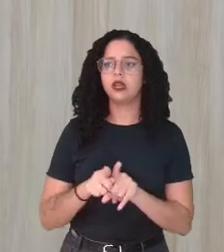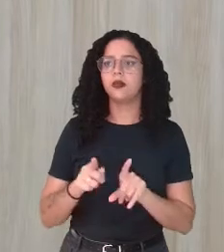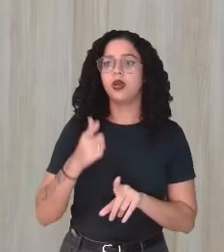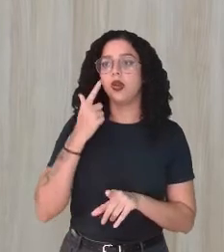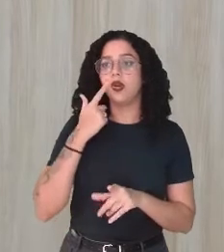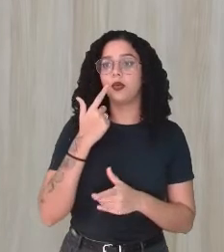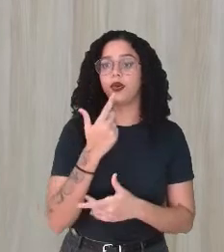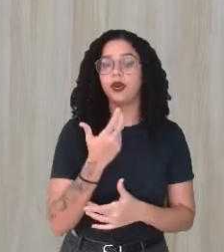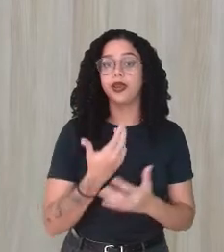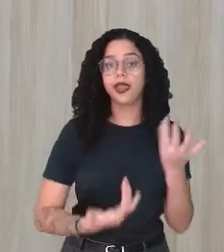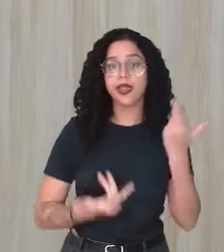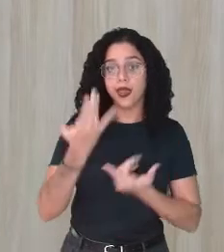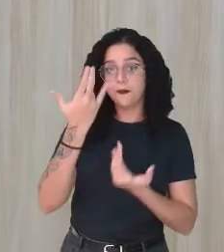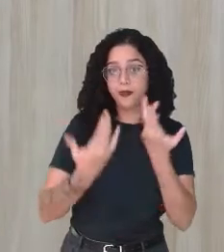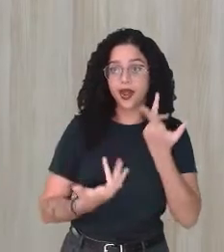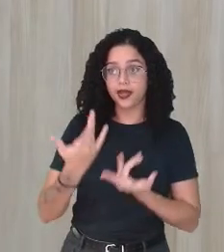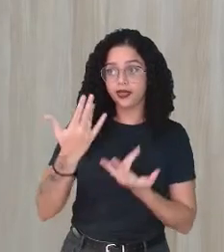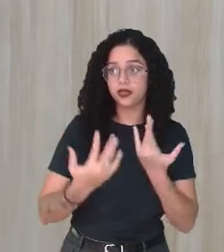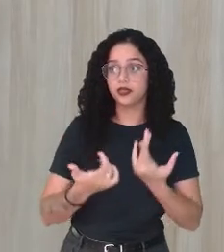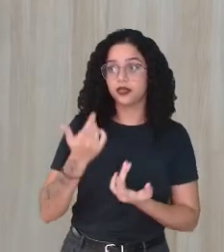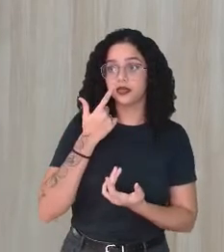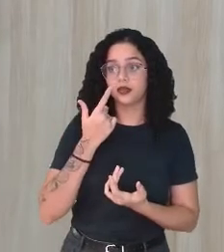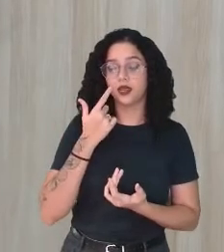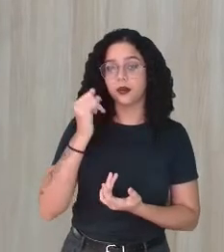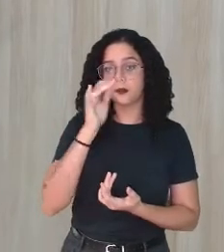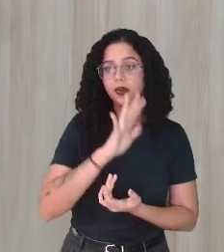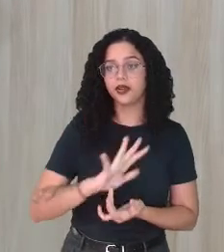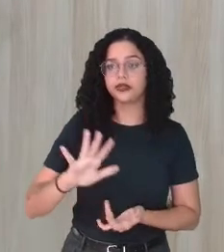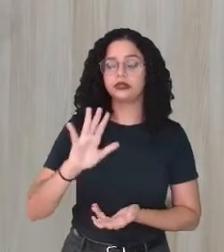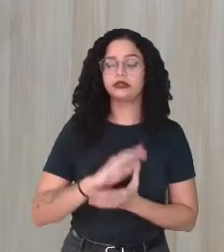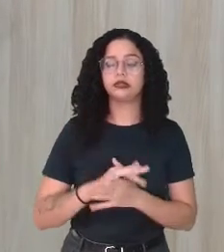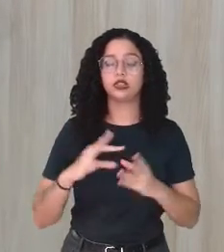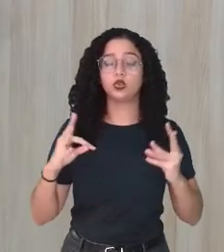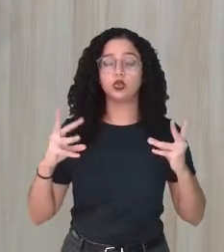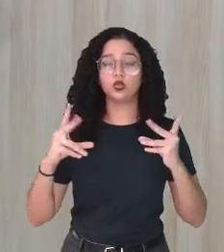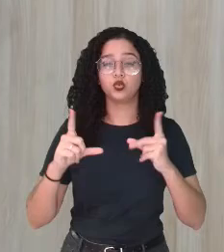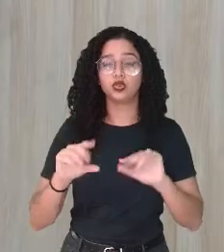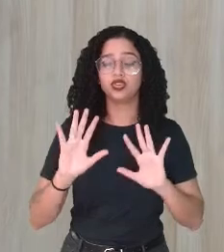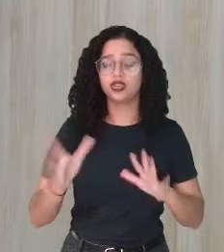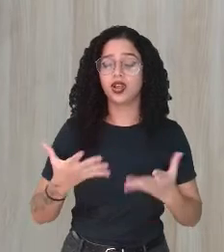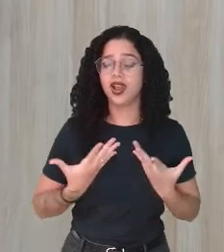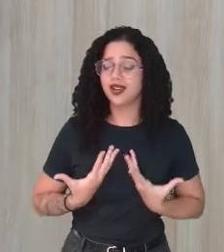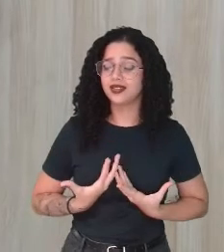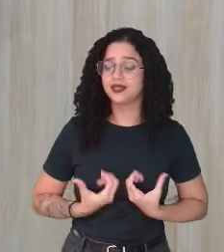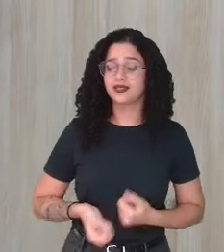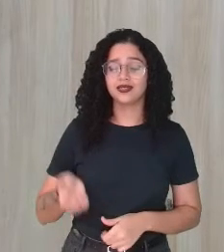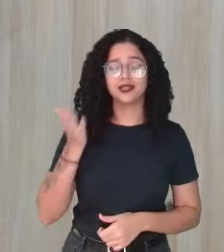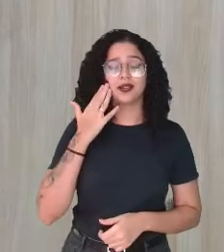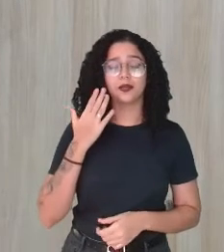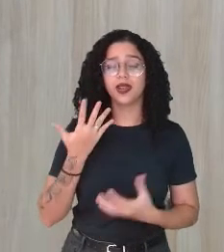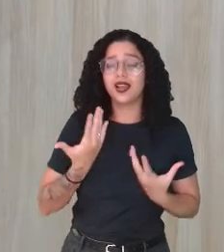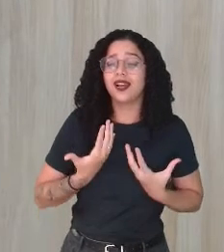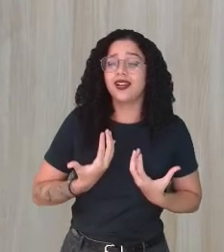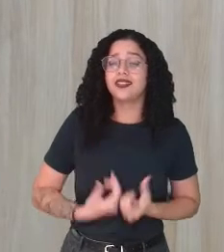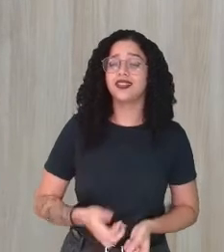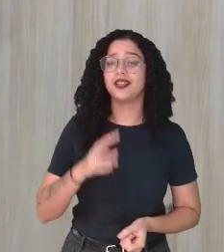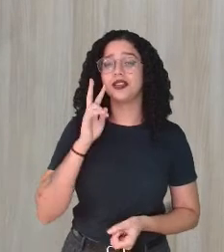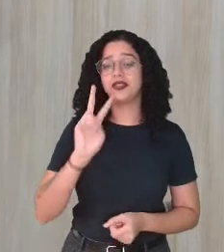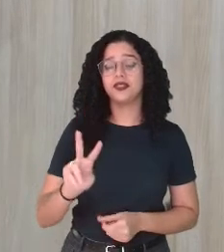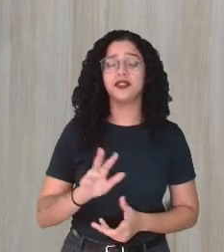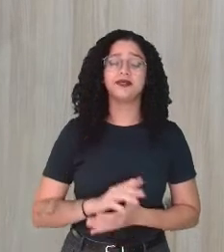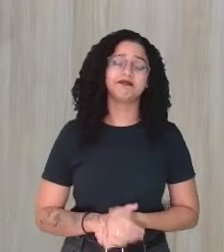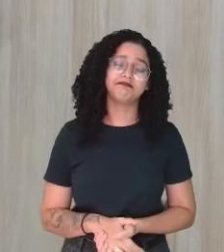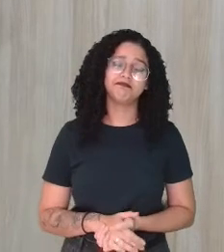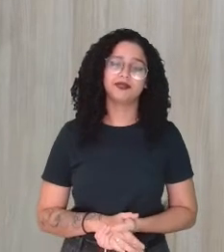ó, queimada, tá, essa foto aqui é de queimada. Então, tudo isso que a gente já tá cansado de saber, cansado de ver, mas a